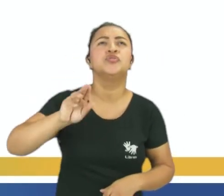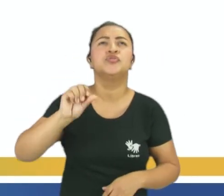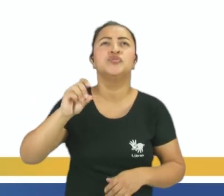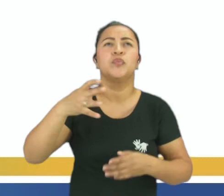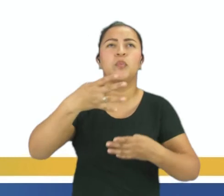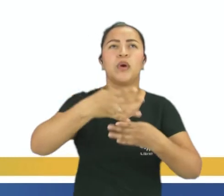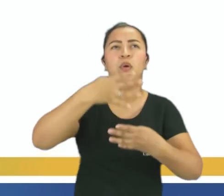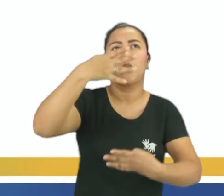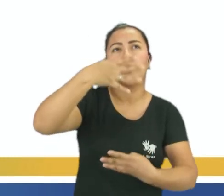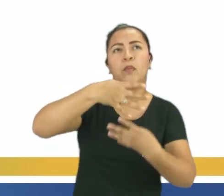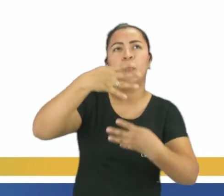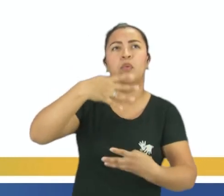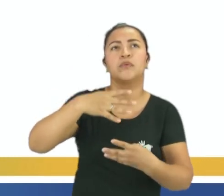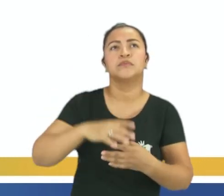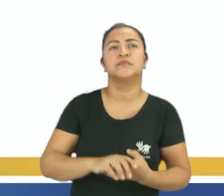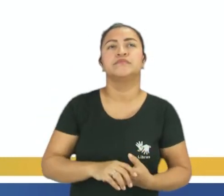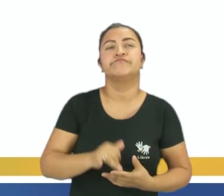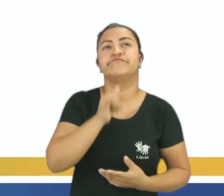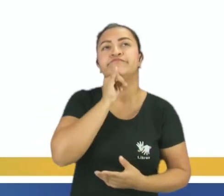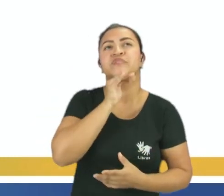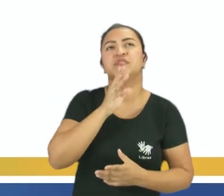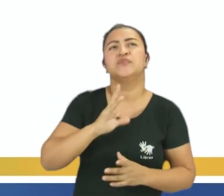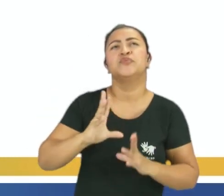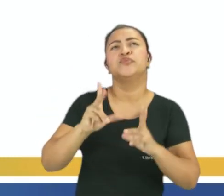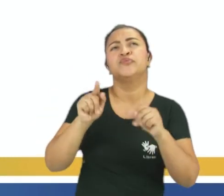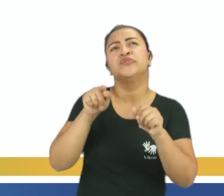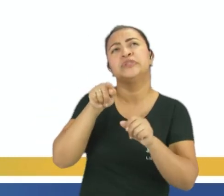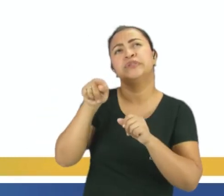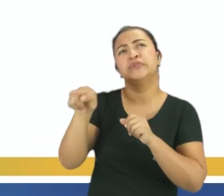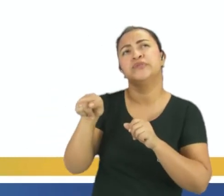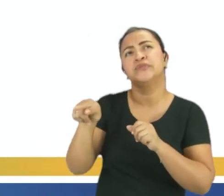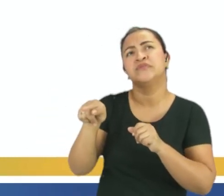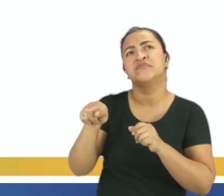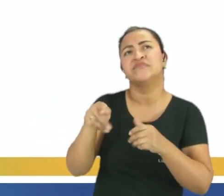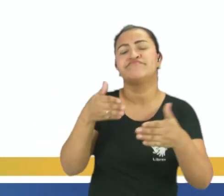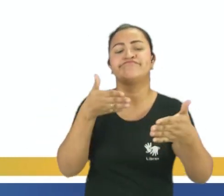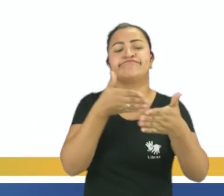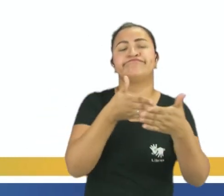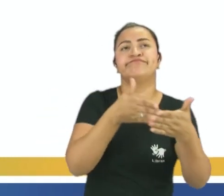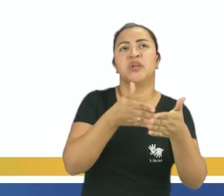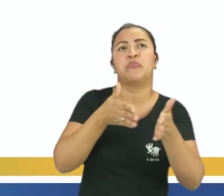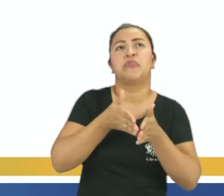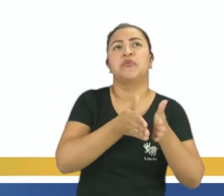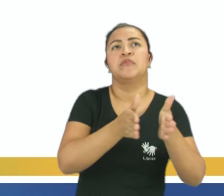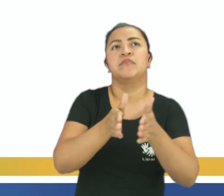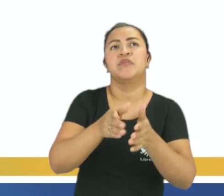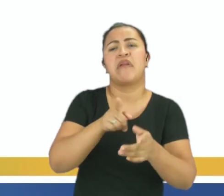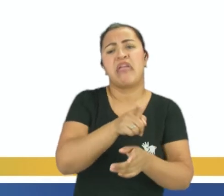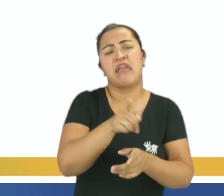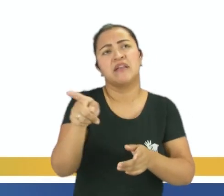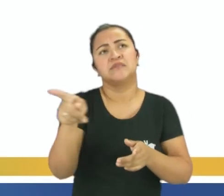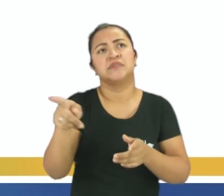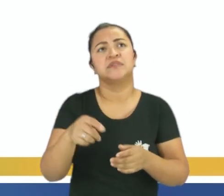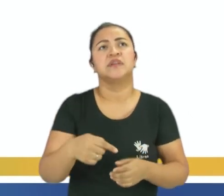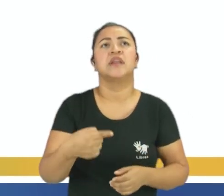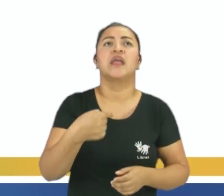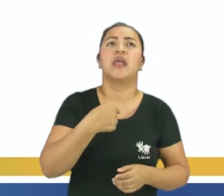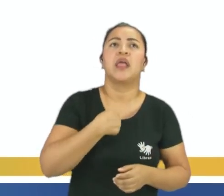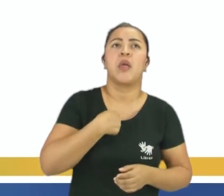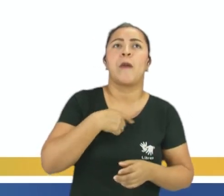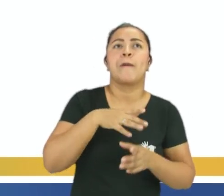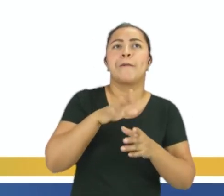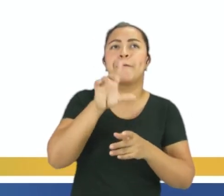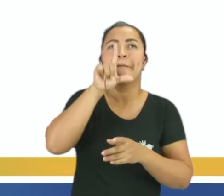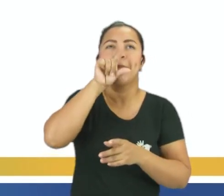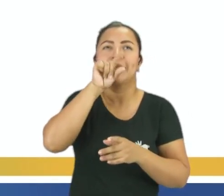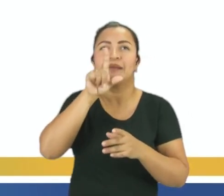estes que aí estão, atravancando o meu caminho, eles passarão, eu, passarinho. Mário